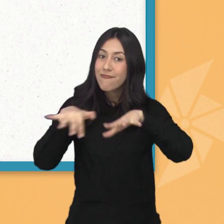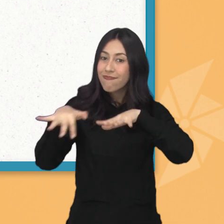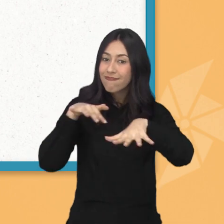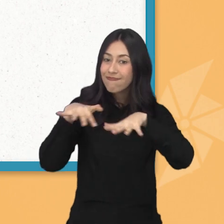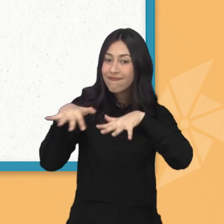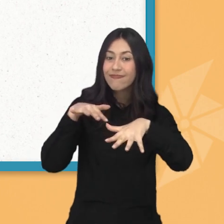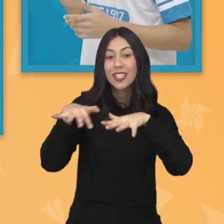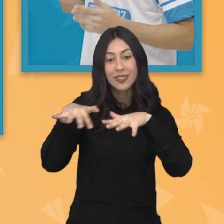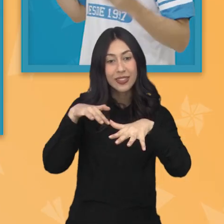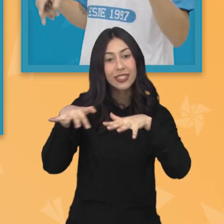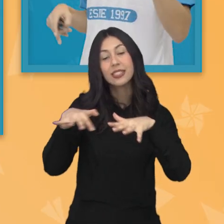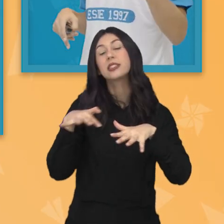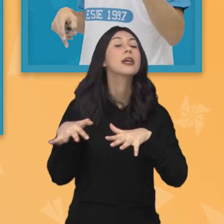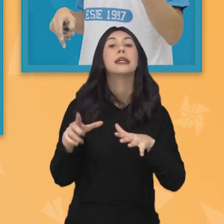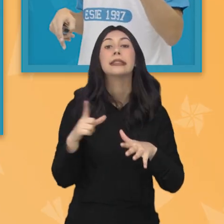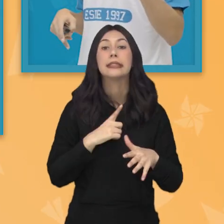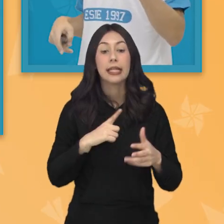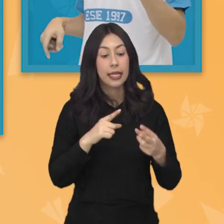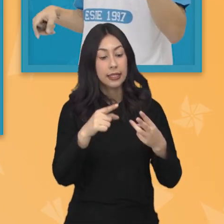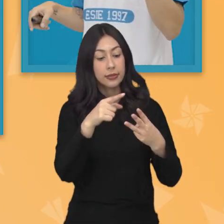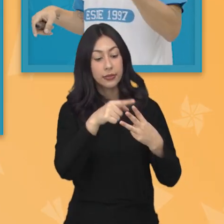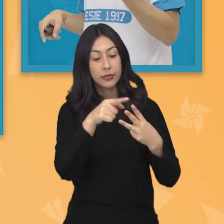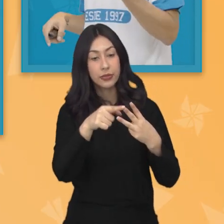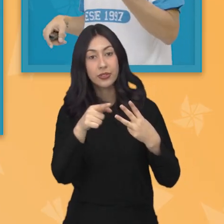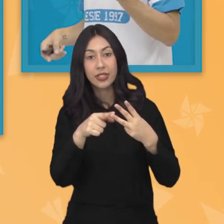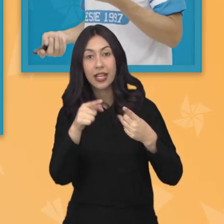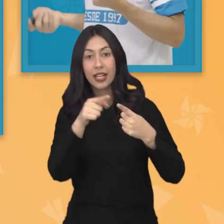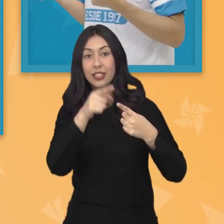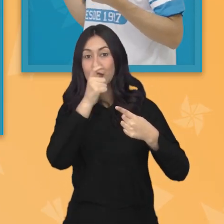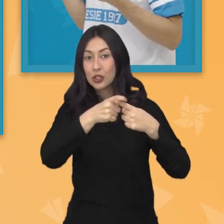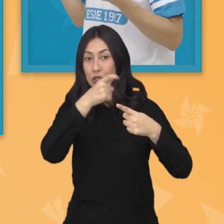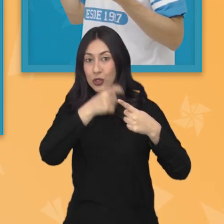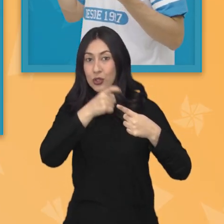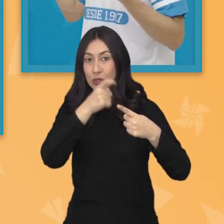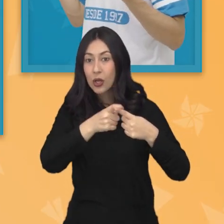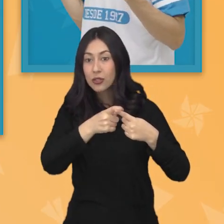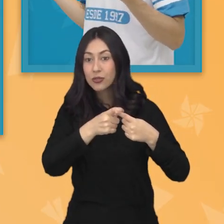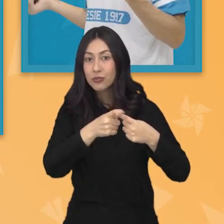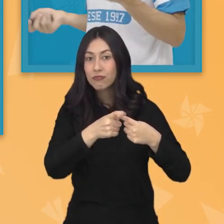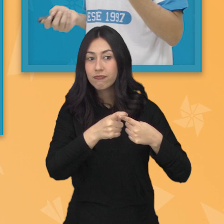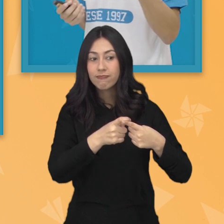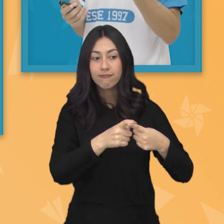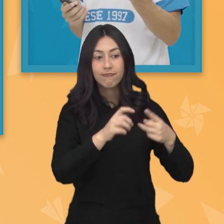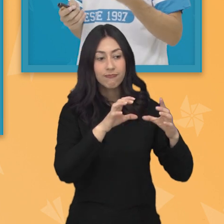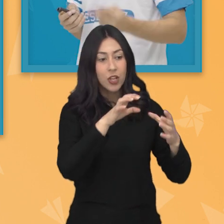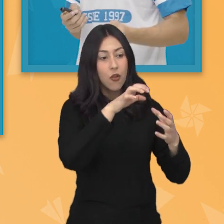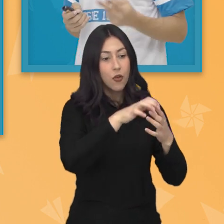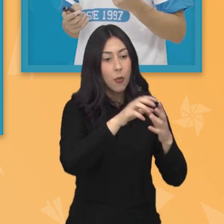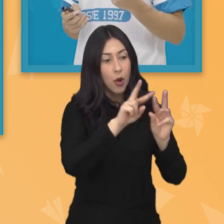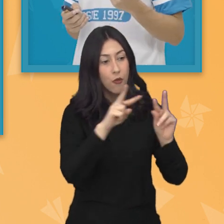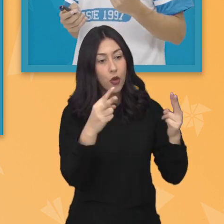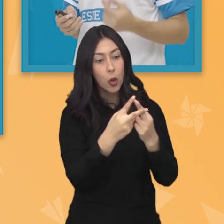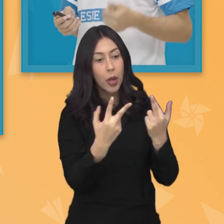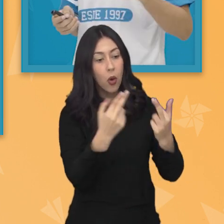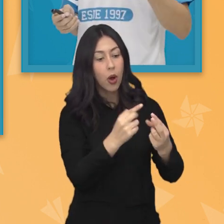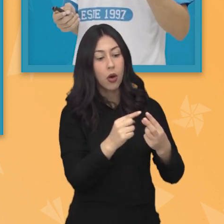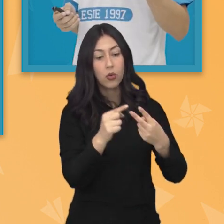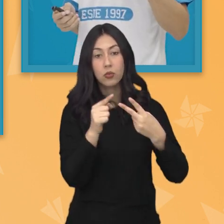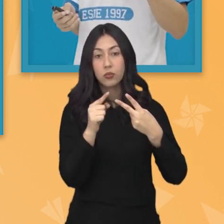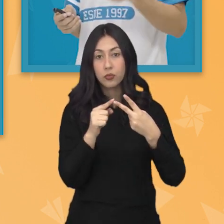das partículas. Existem 3 tipos principais, que é o sólido, onde temos forma e volume definidos, líquido, onde